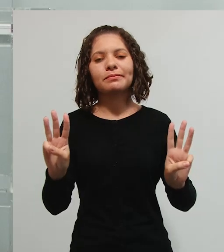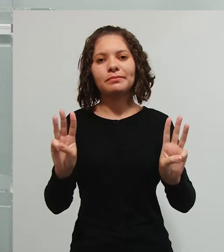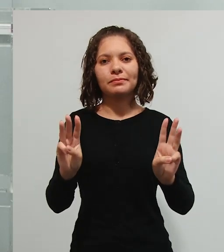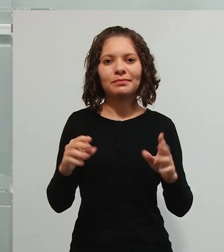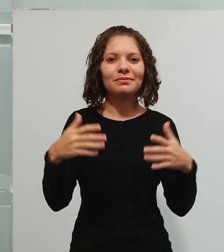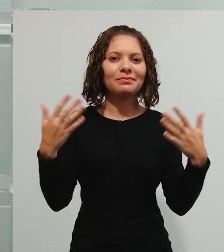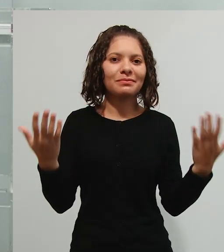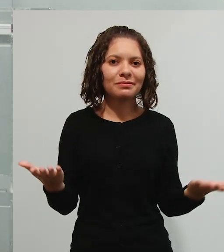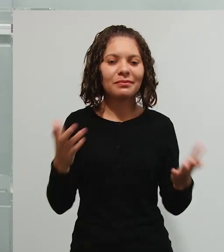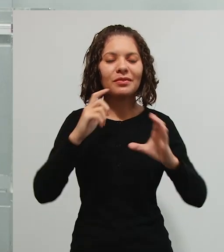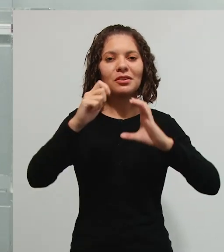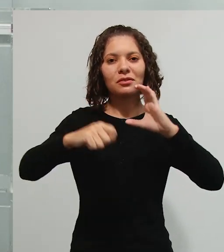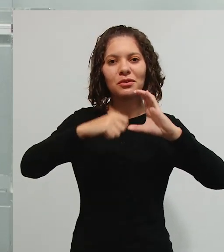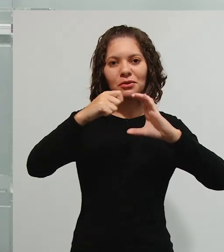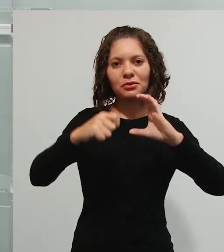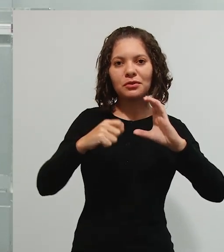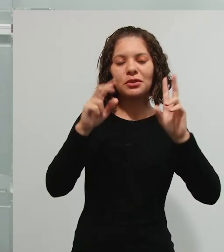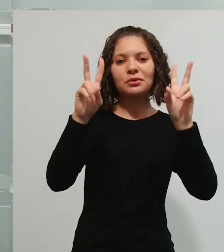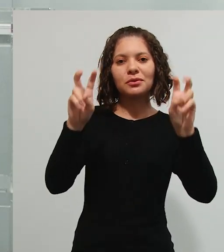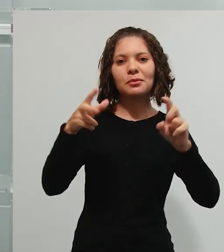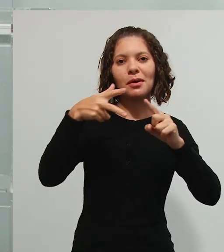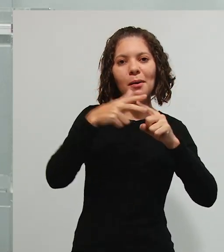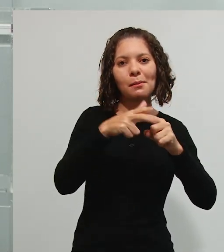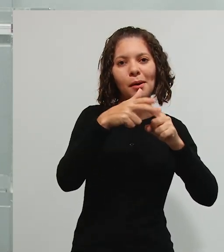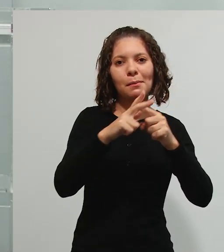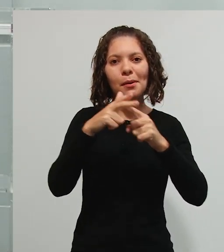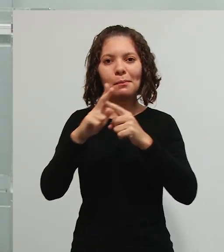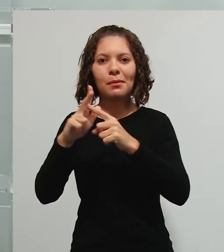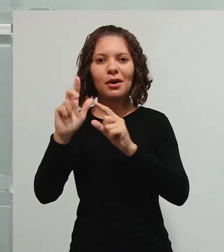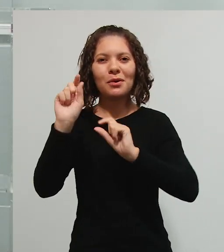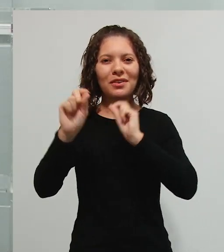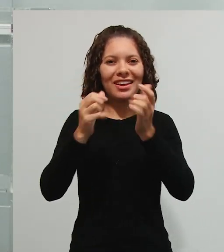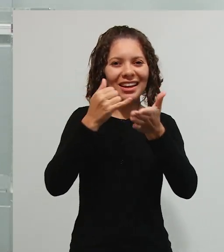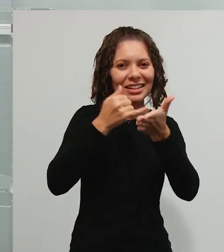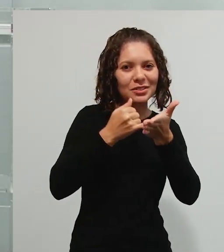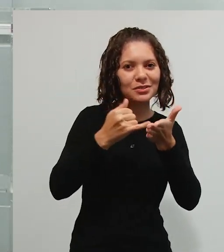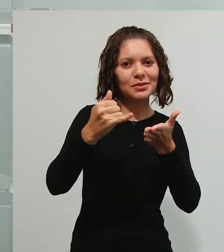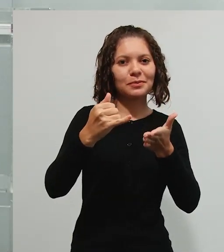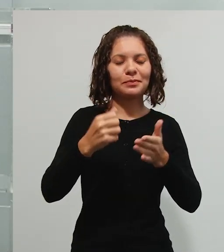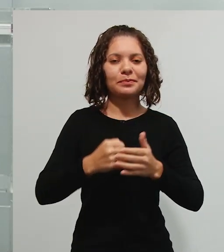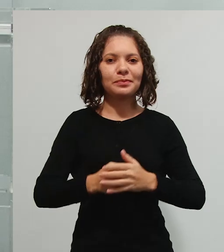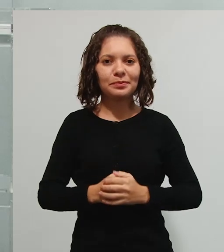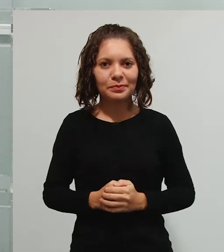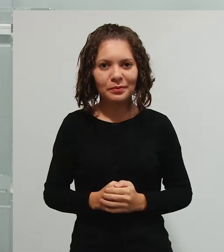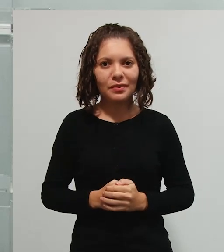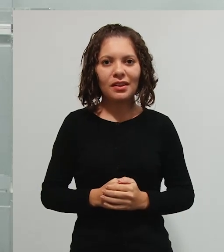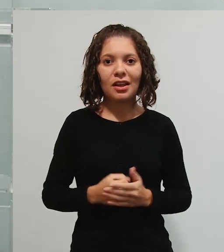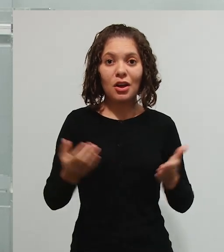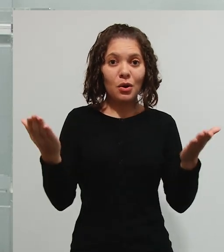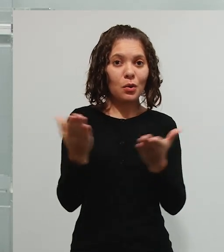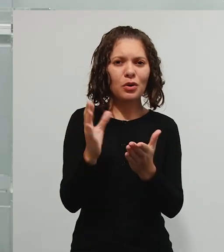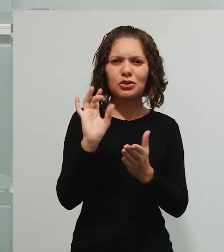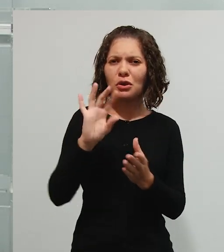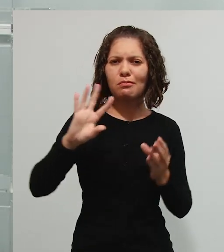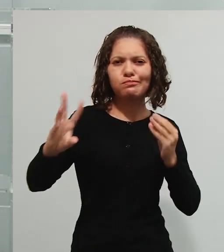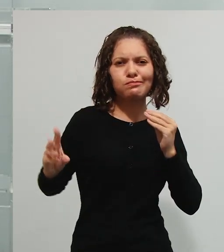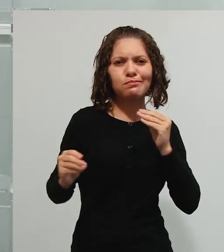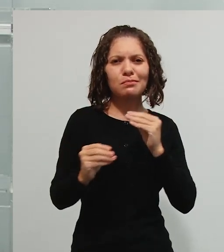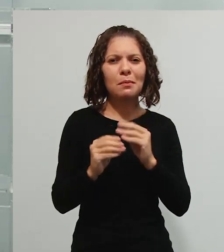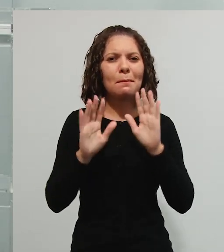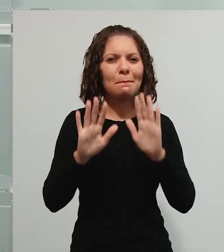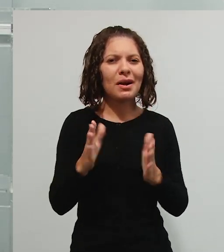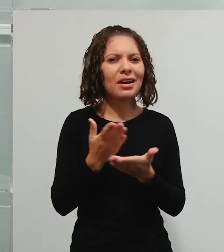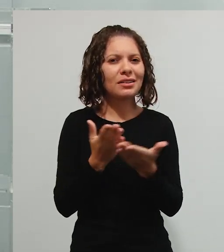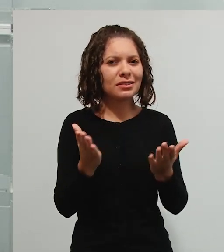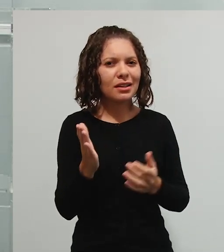edição do portfólio, a criação e edição da introdução. É claro que aqui a gente trouxe generalizações. Se você quiser saber mais, você